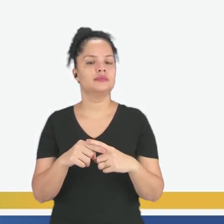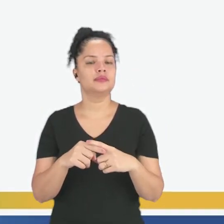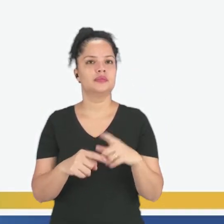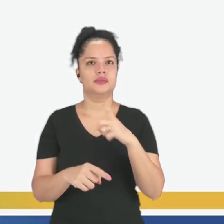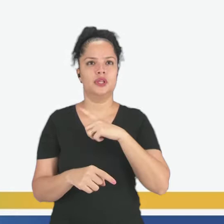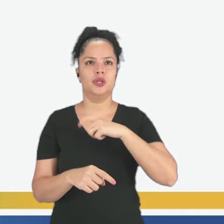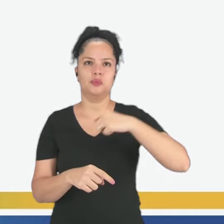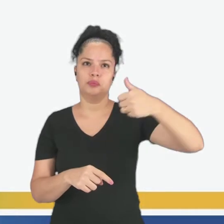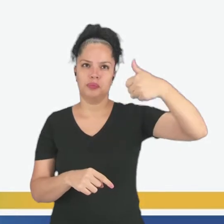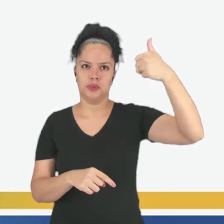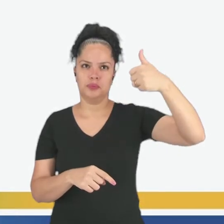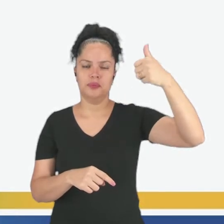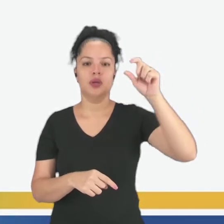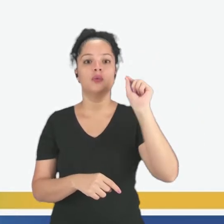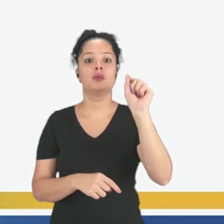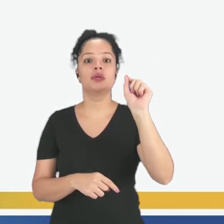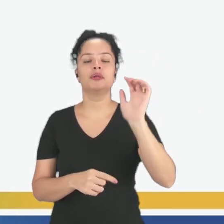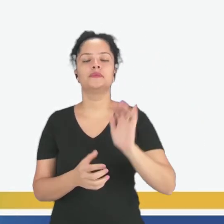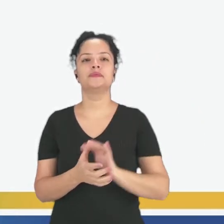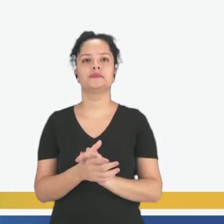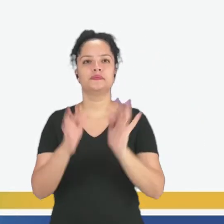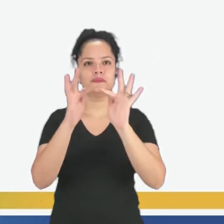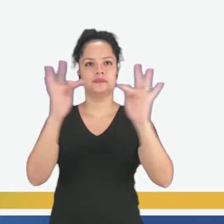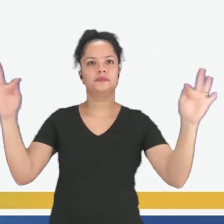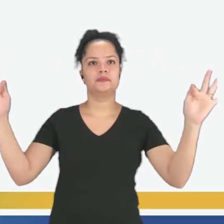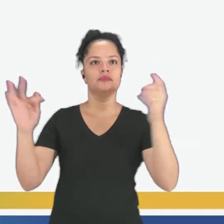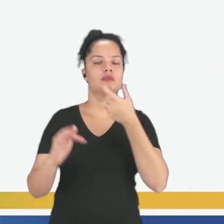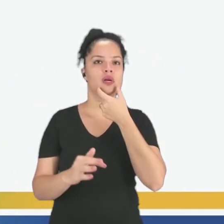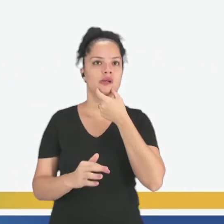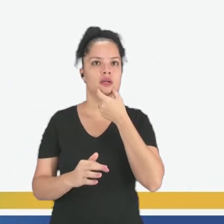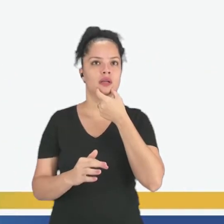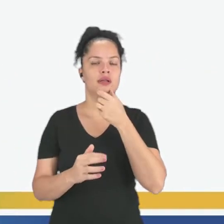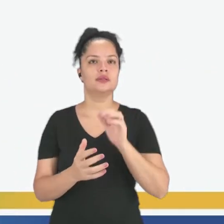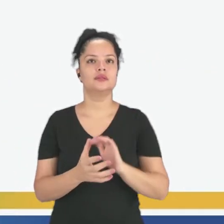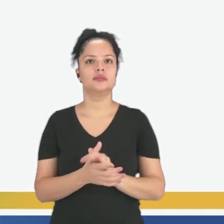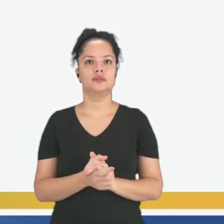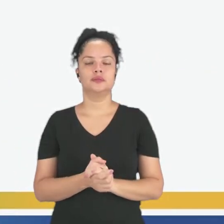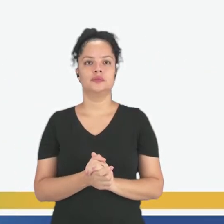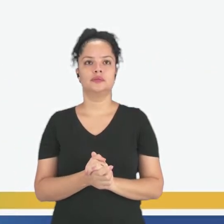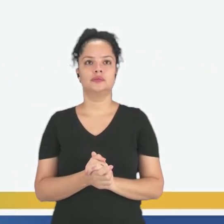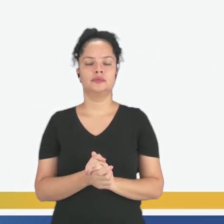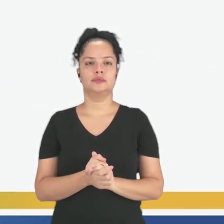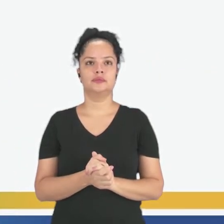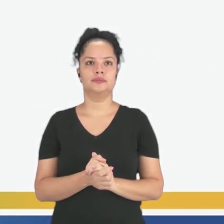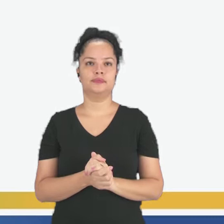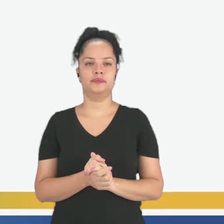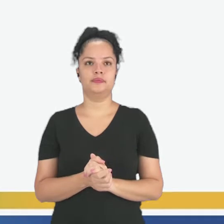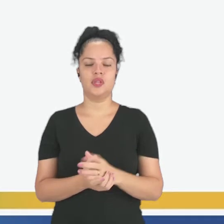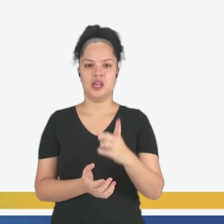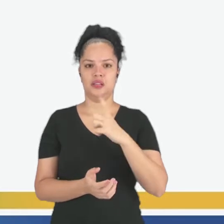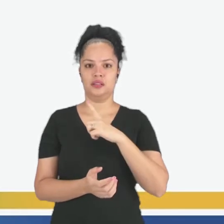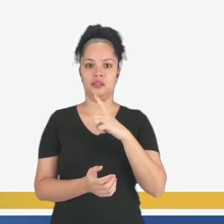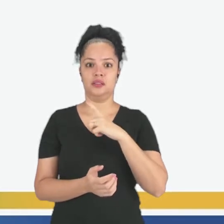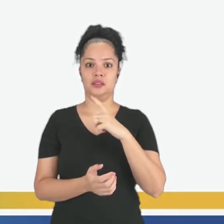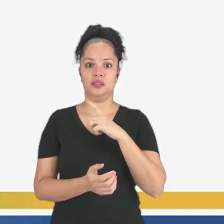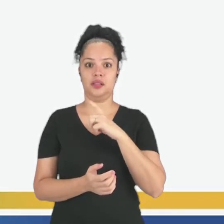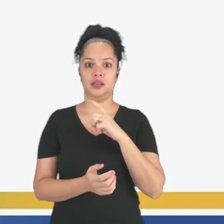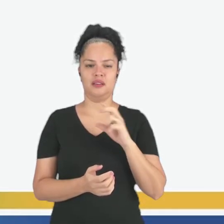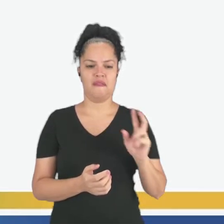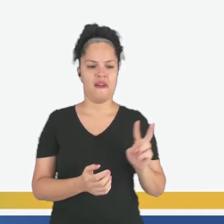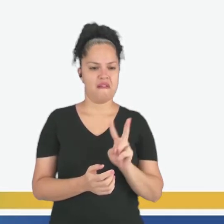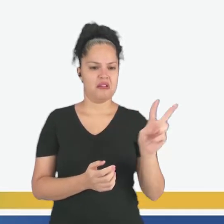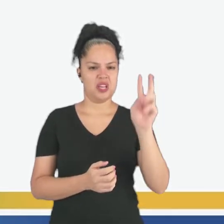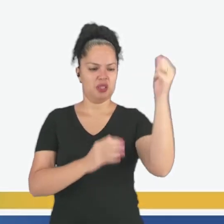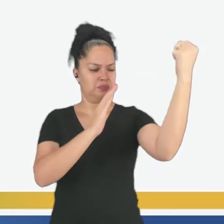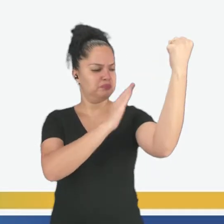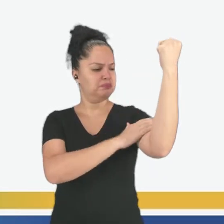tem energy you need to keep active throughout the day. Vocês vão ter aí a energia que vocês precisam